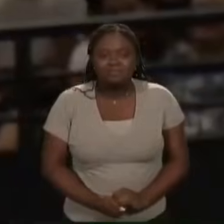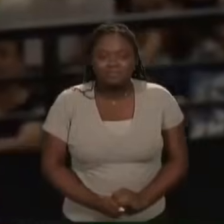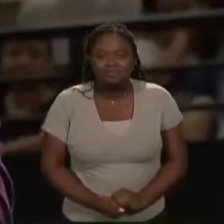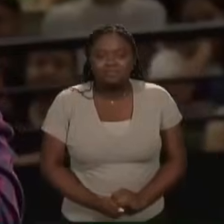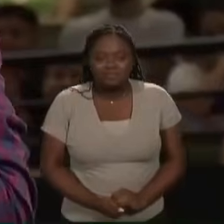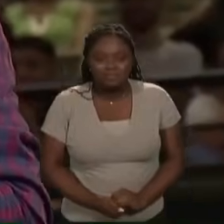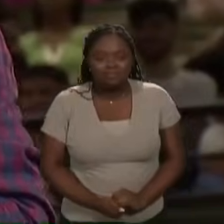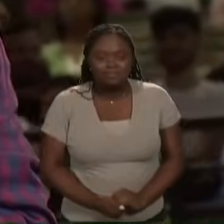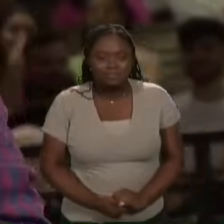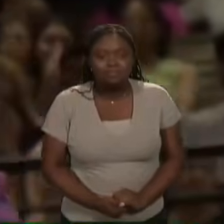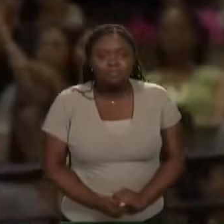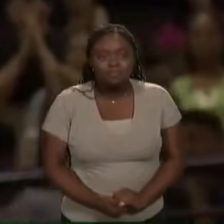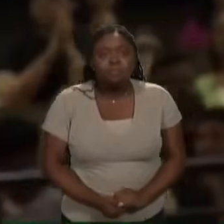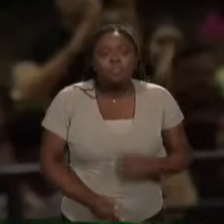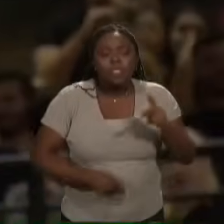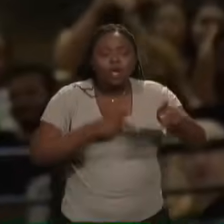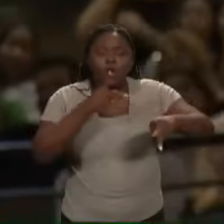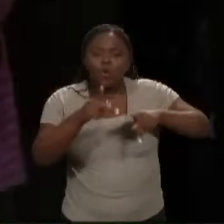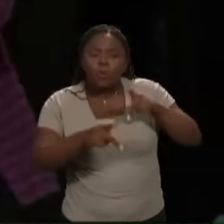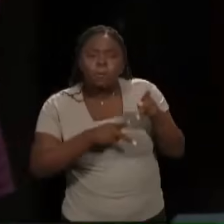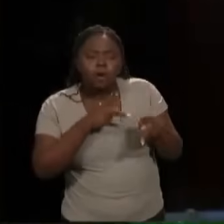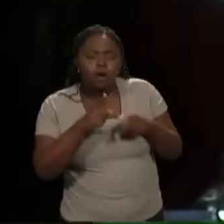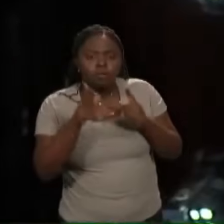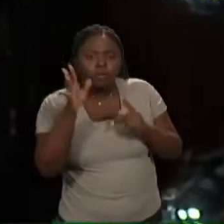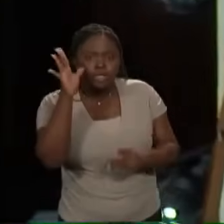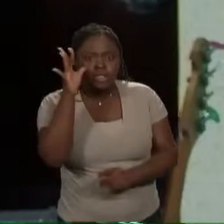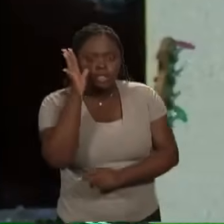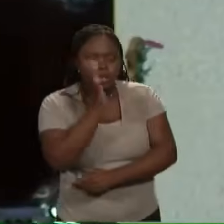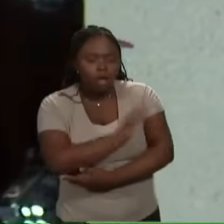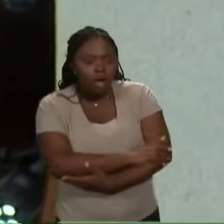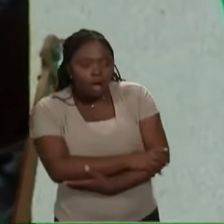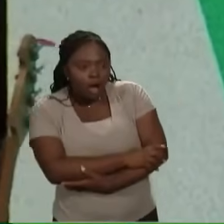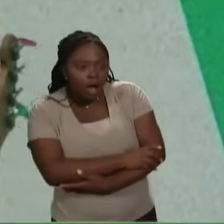É. O povo que estava assistindo falou assim: